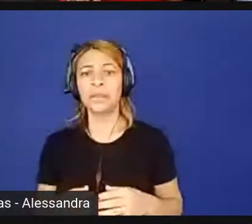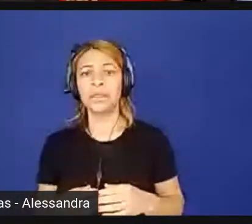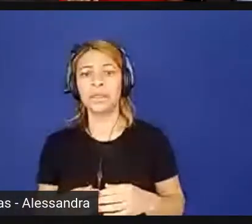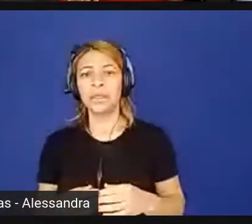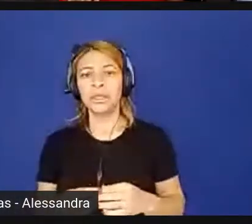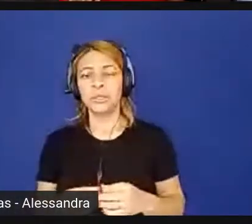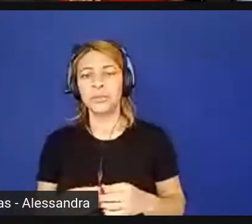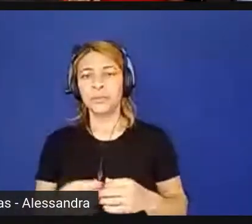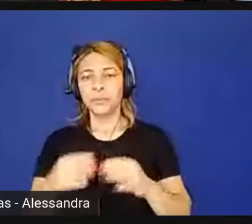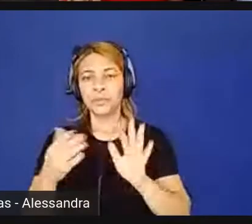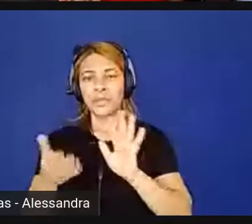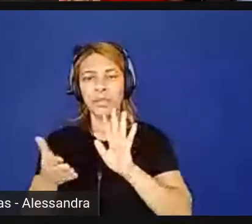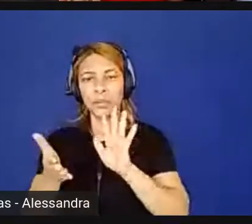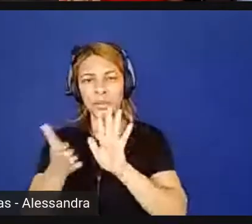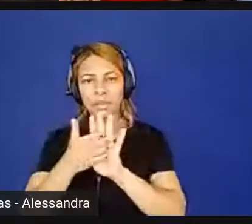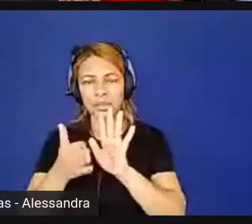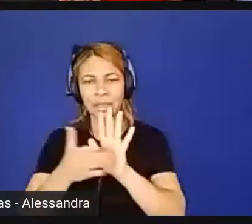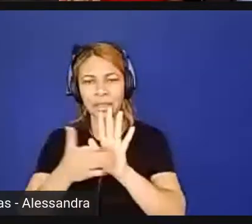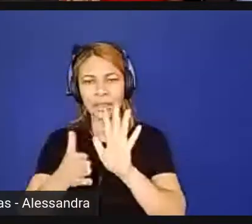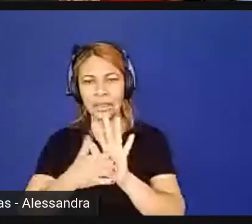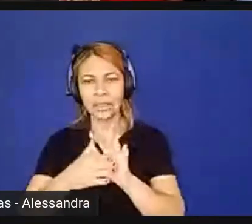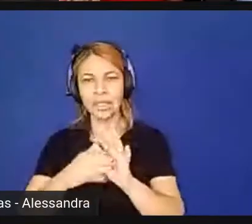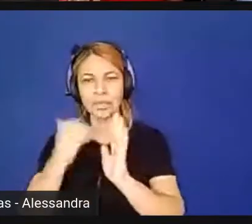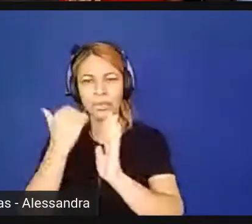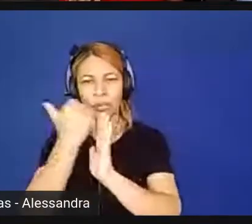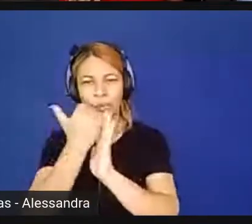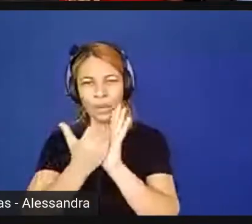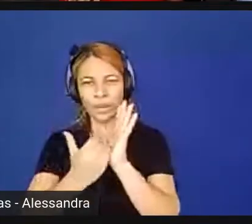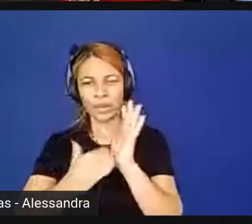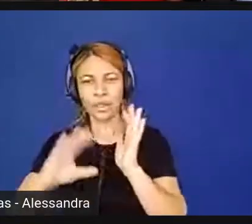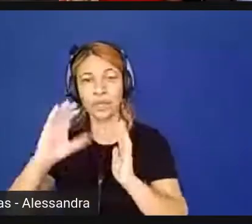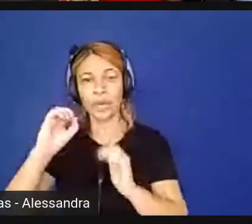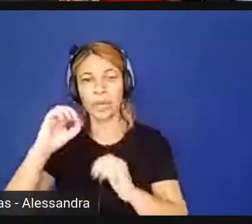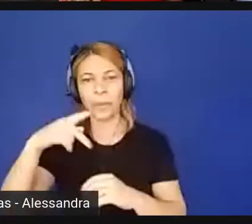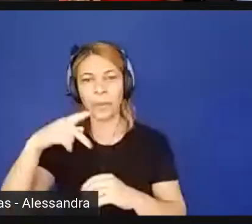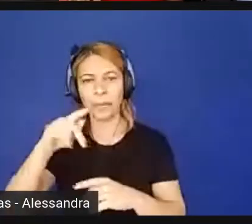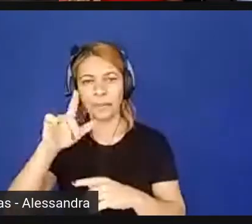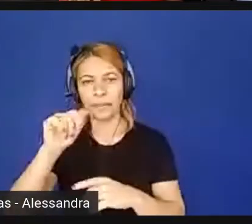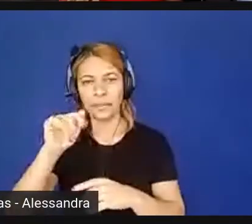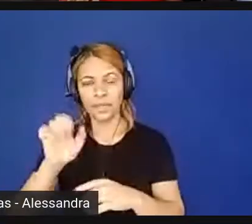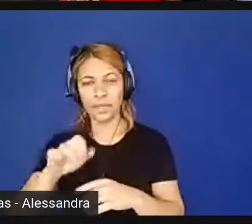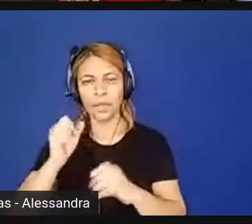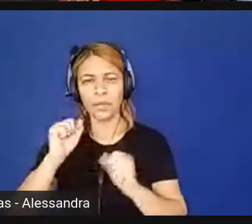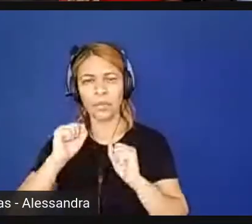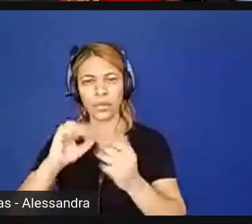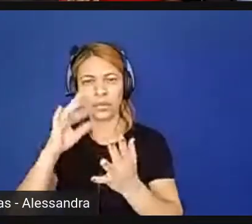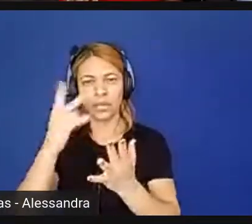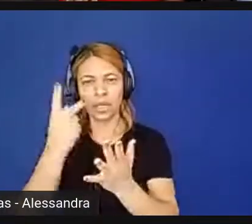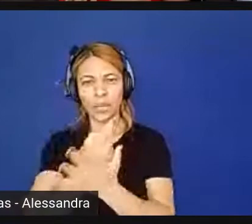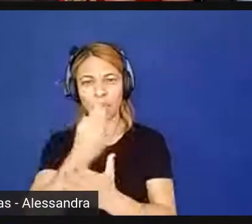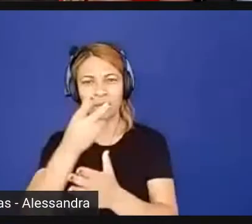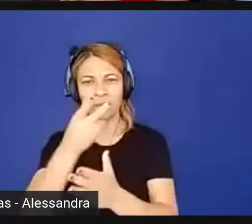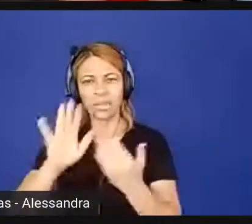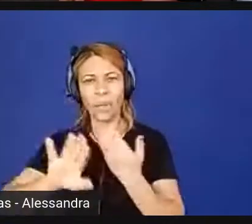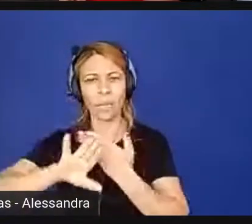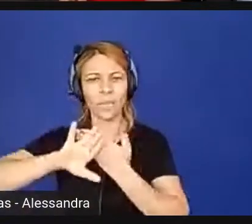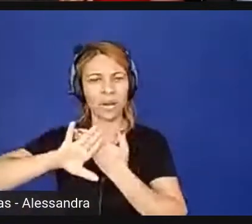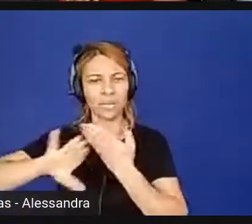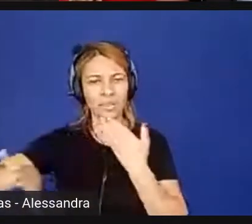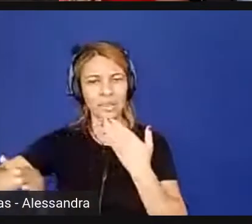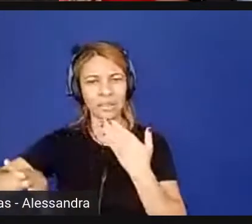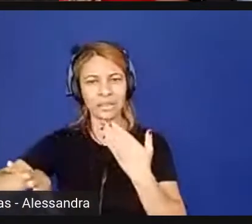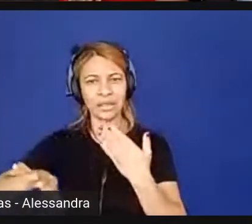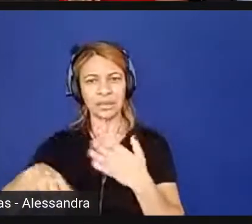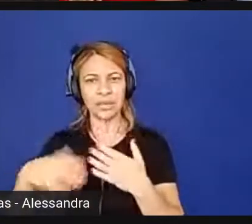Esse estabelecimento de programas de compliance, ele pode, então, provocar um afastamento, né, que não seria interessante entre